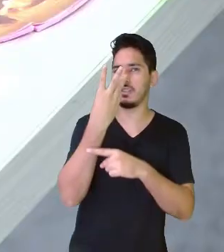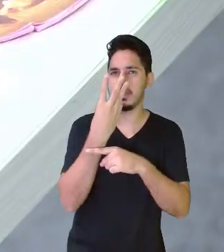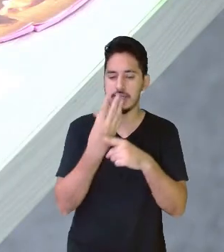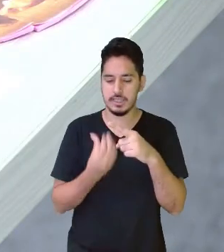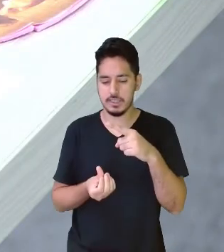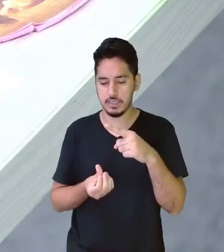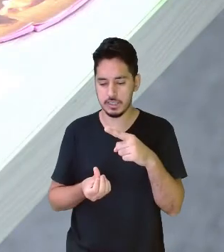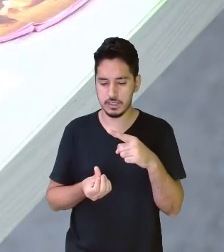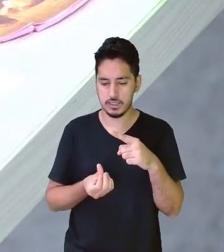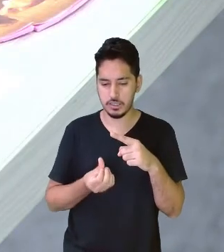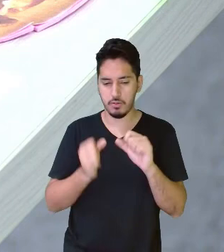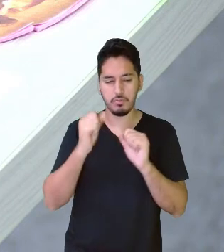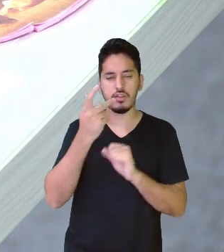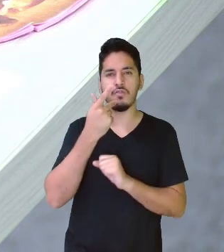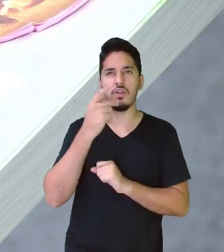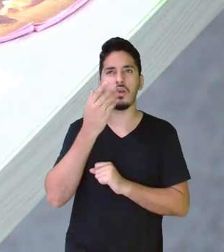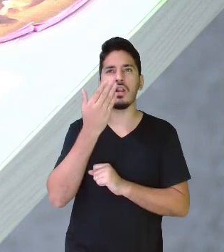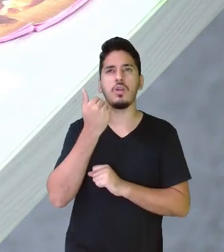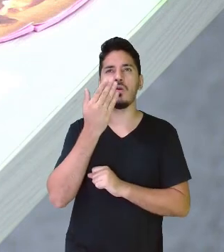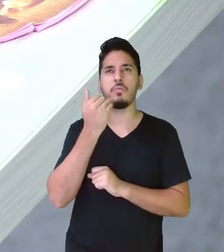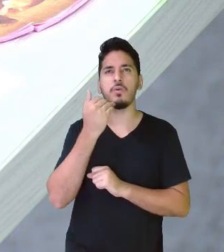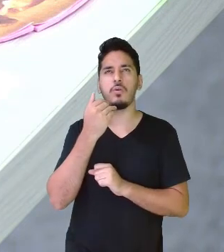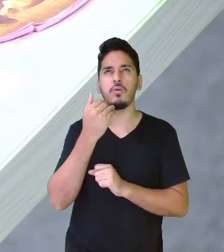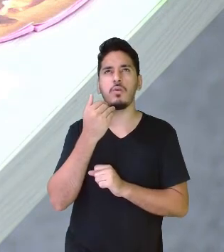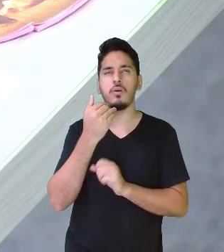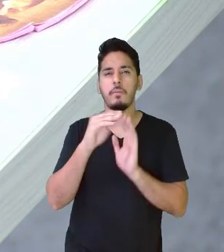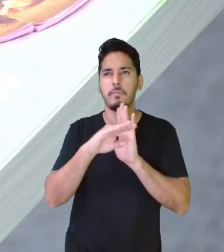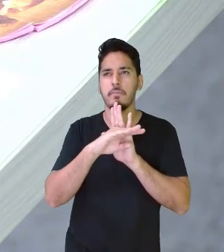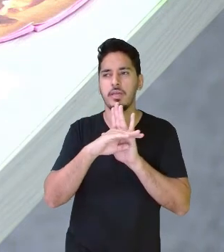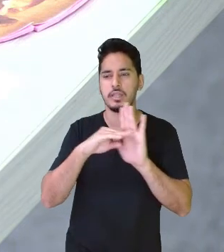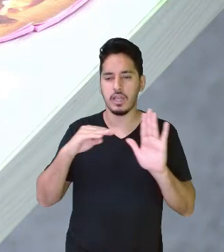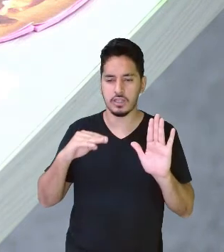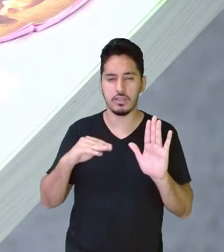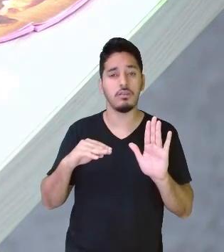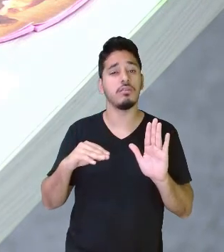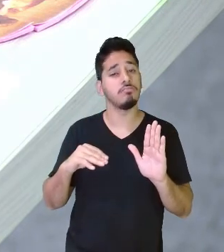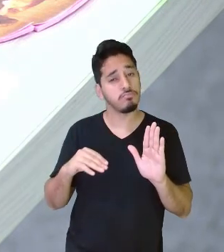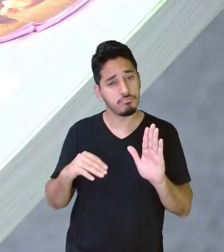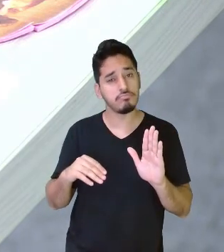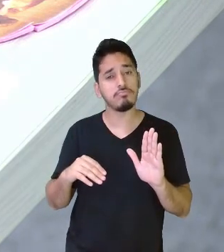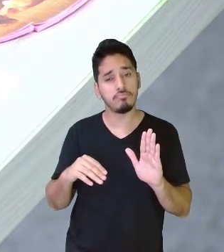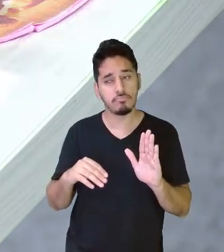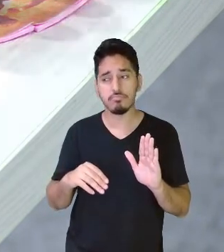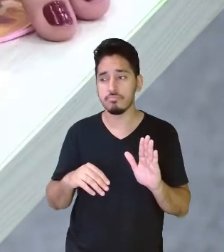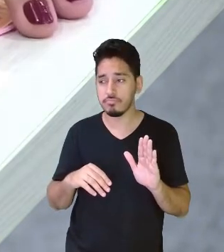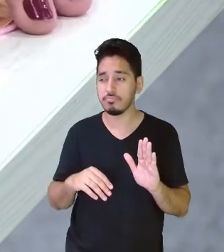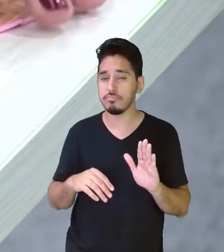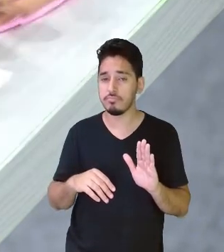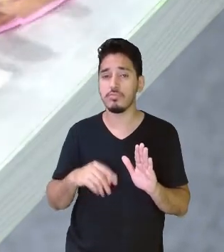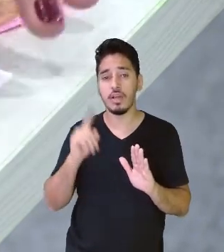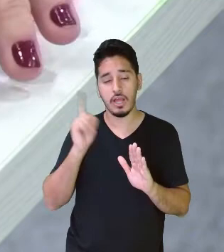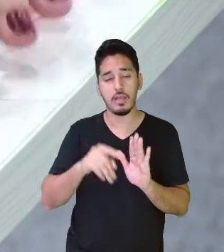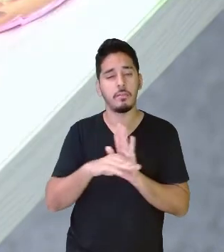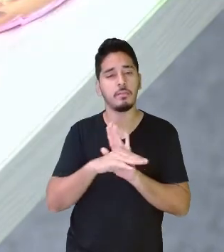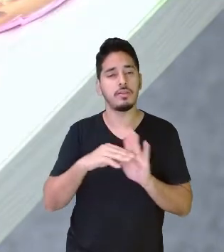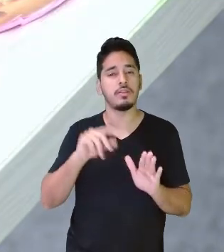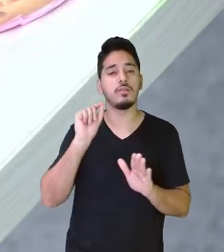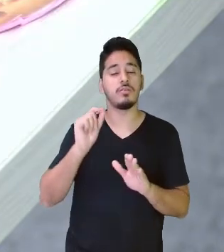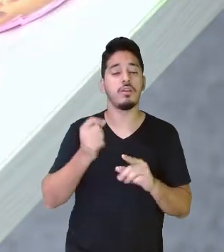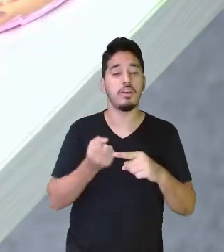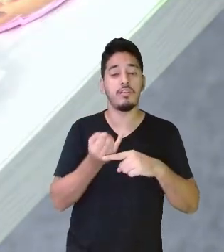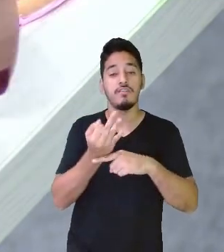3/6. Eu poderia dizer que ele comeu metade? Poderia. Isso daqui a gente chama de